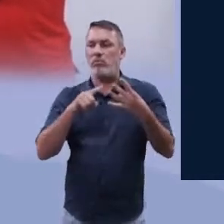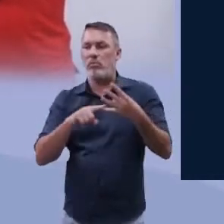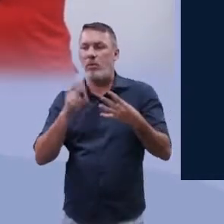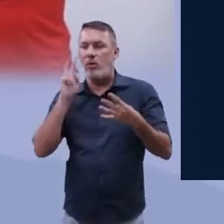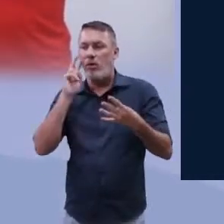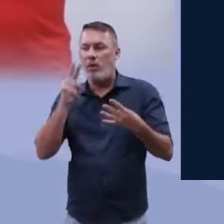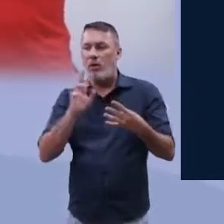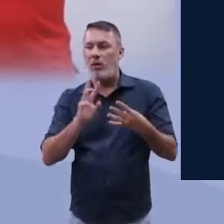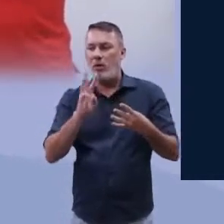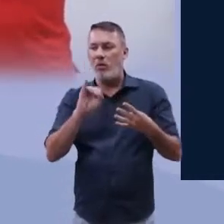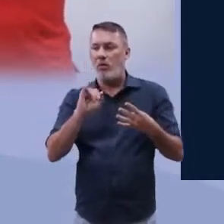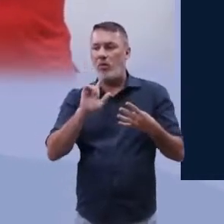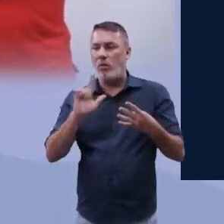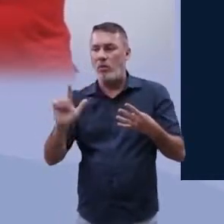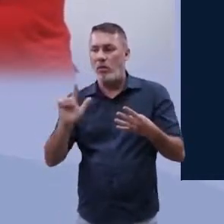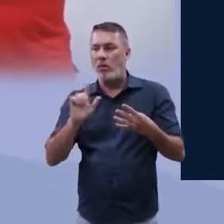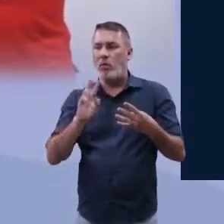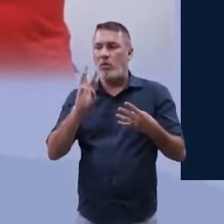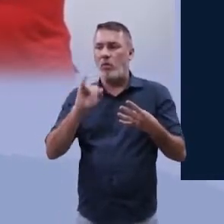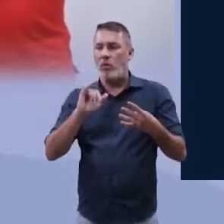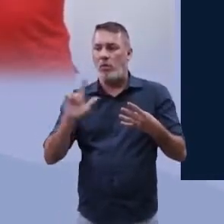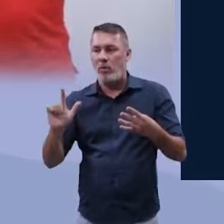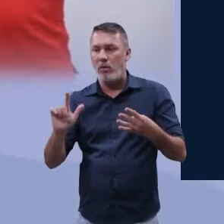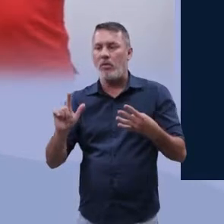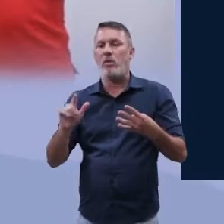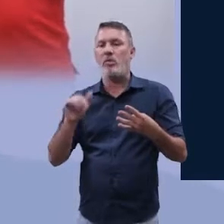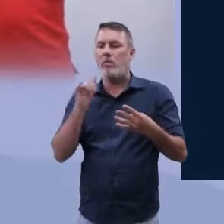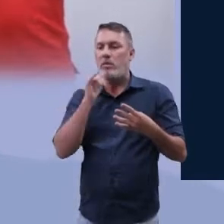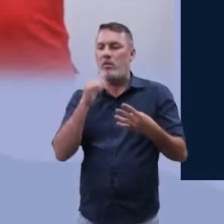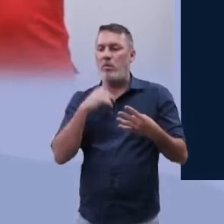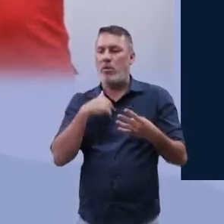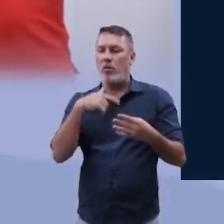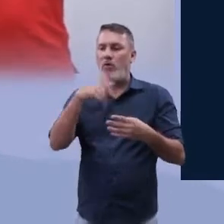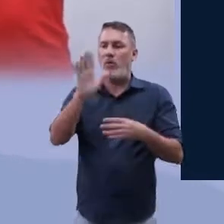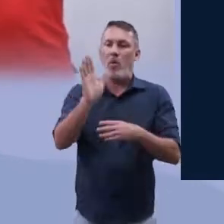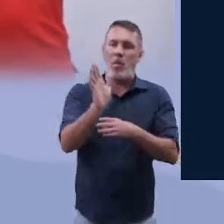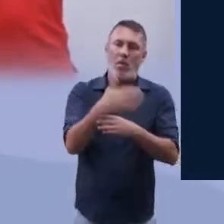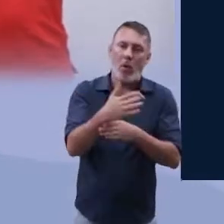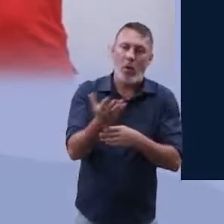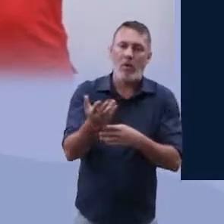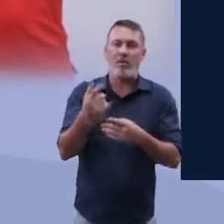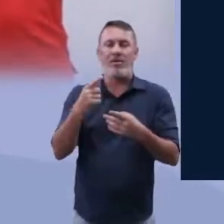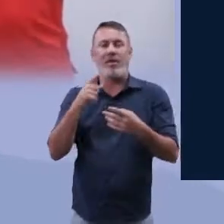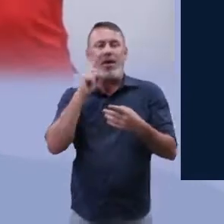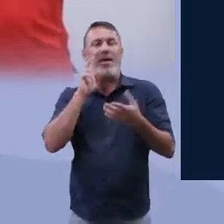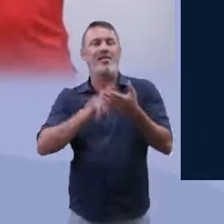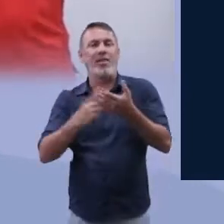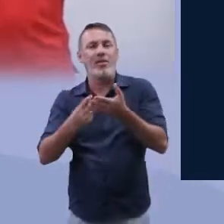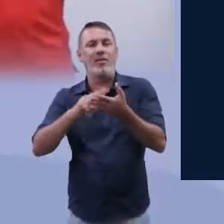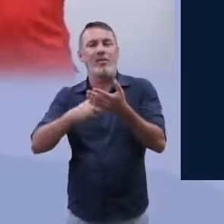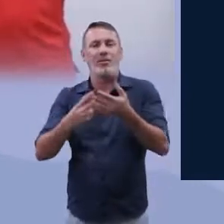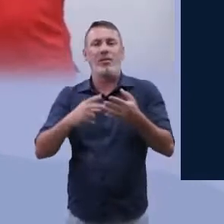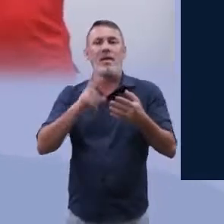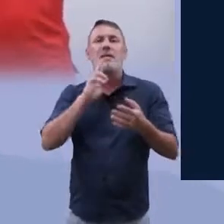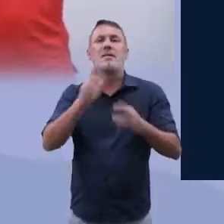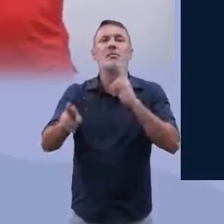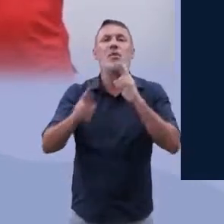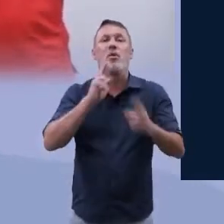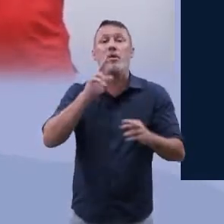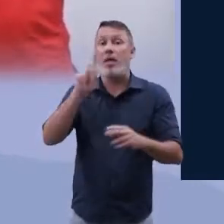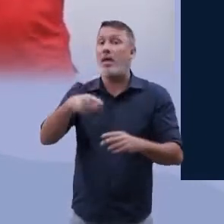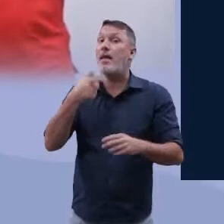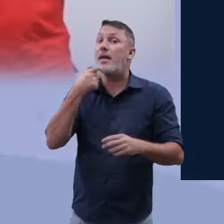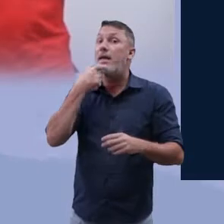lunch. He shall see her again later. Então, eu vou abrir a porta, eu vou, né? Esse answer the door é